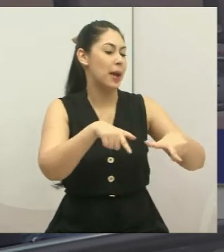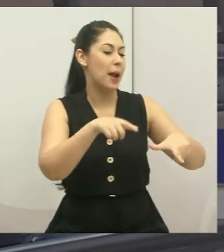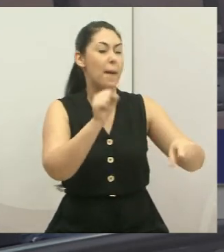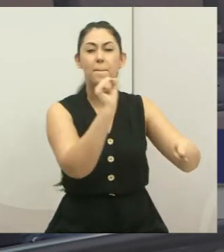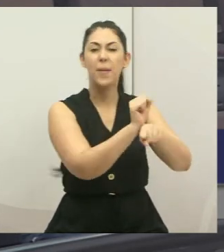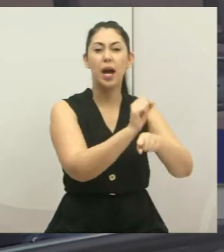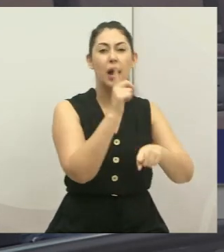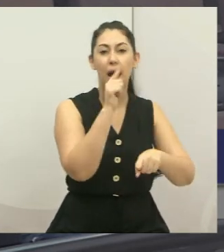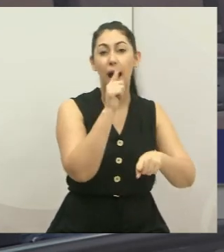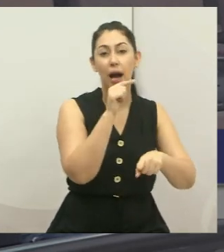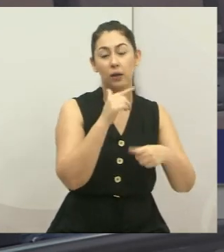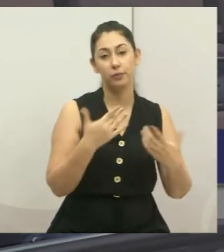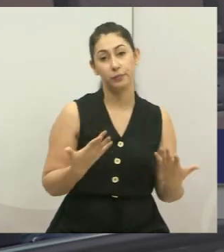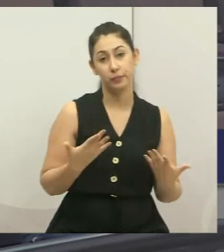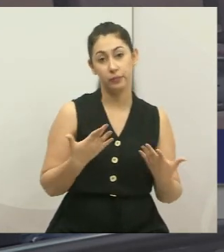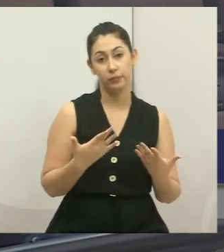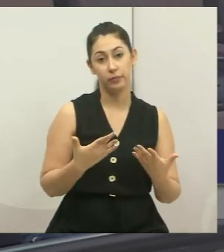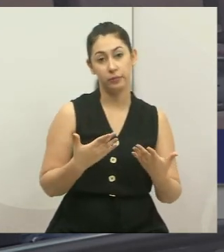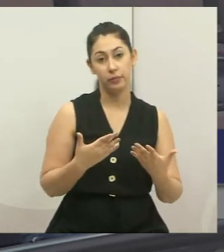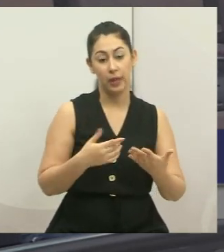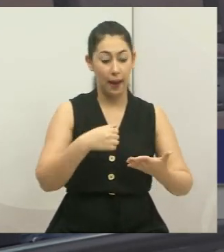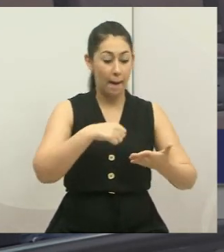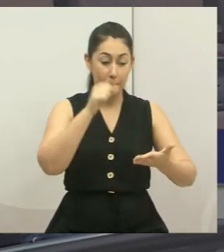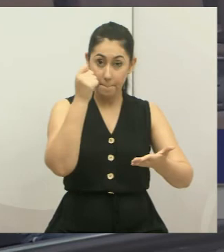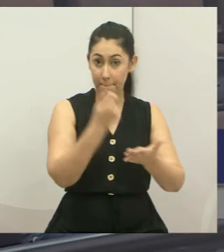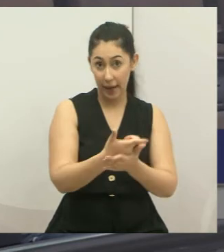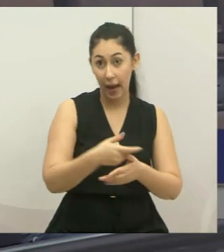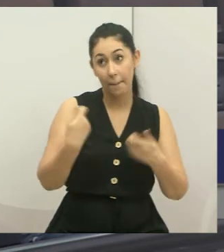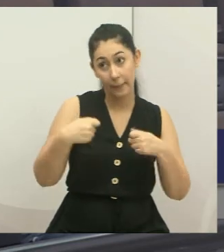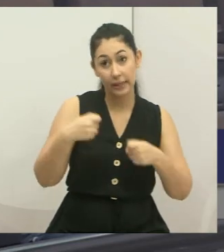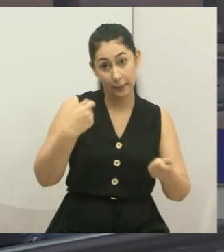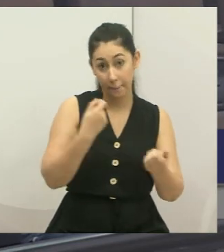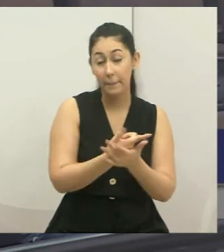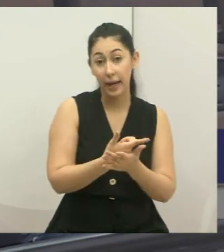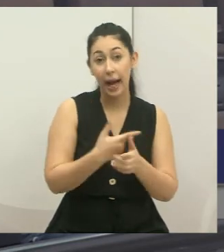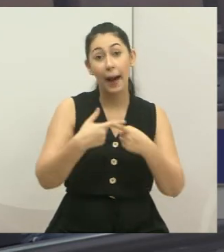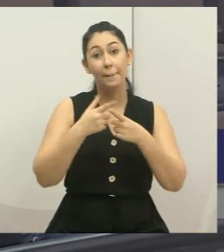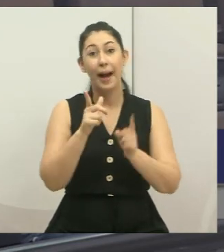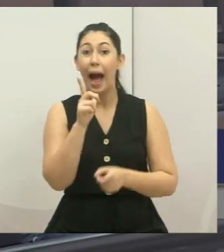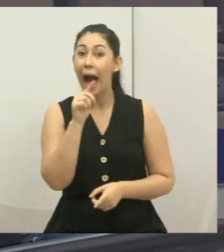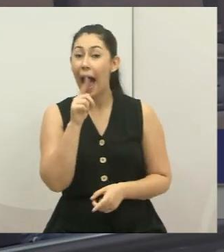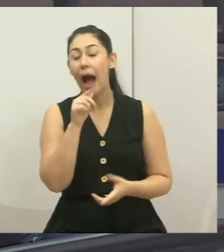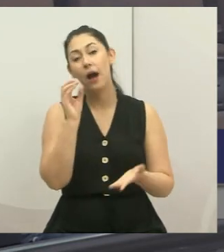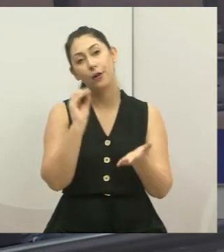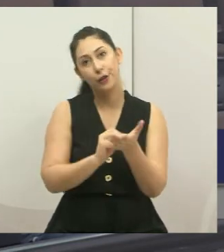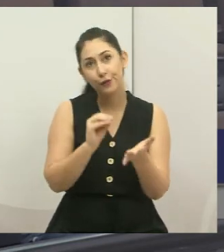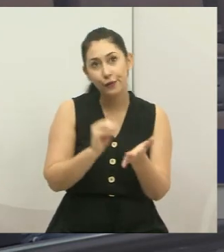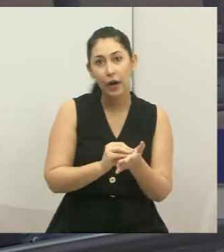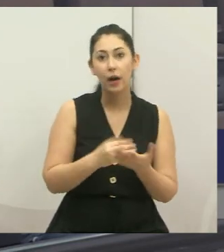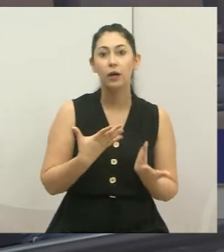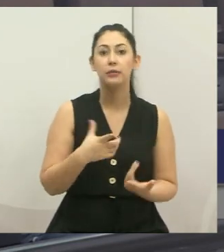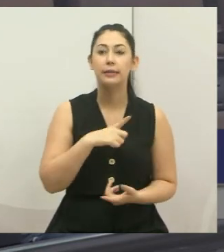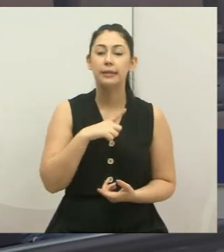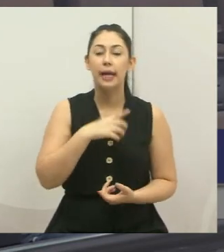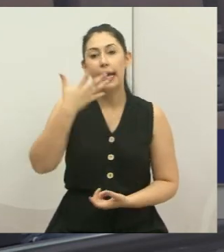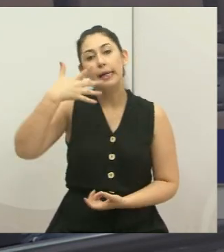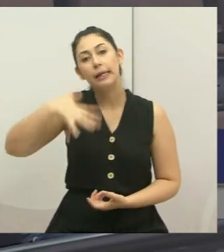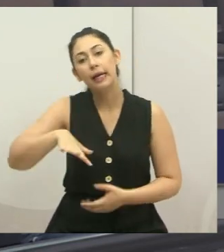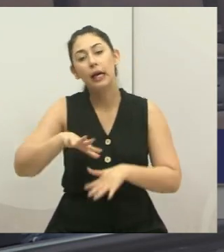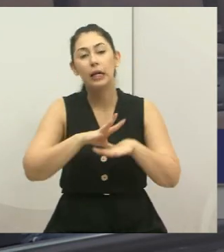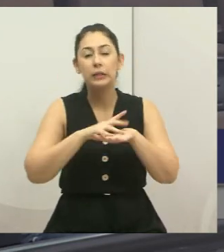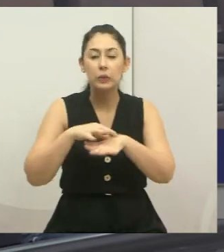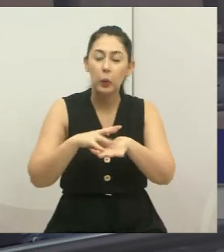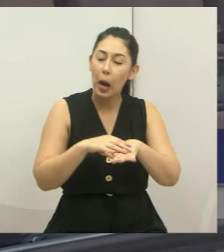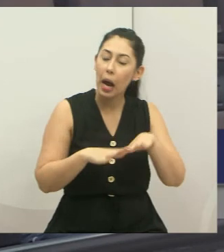conta chega com antecedência. Só que aí a gente está sem água, a gente está sem, nesse período aí com criança em casa, criança doente, pessoas